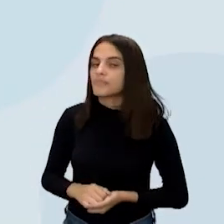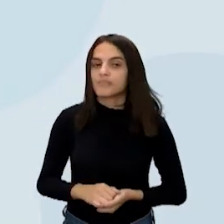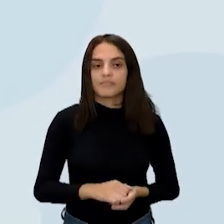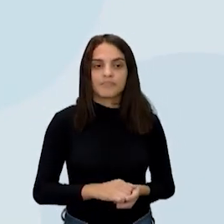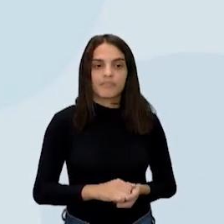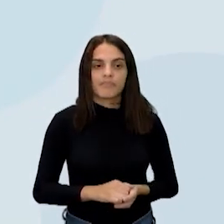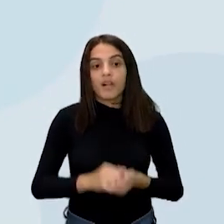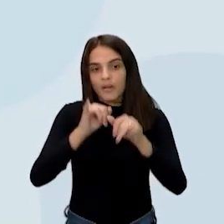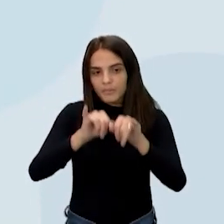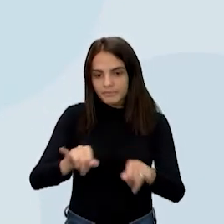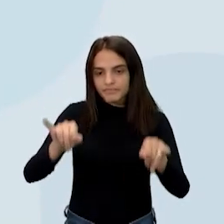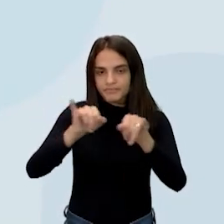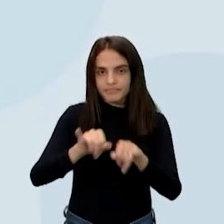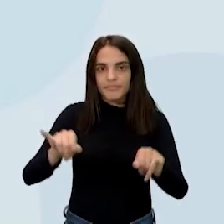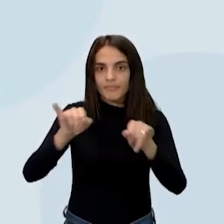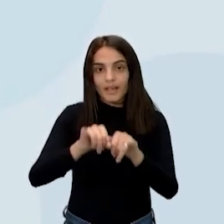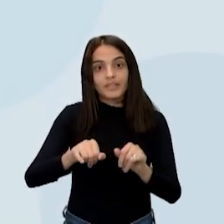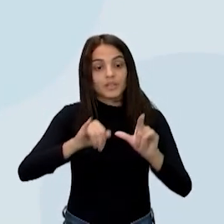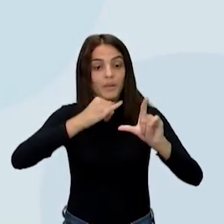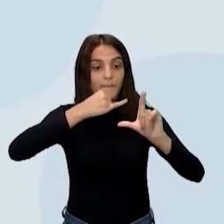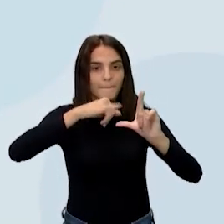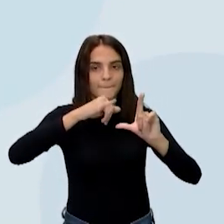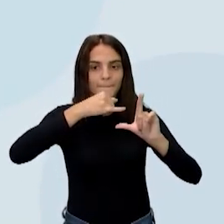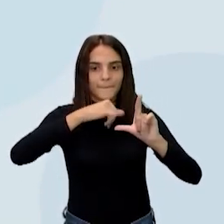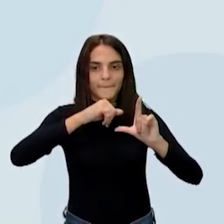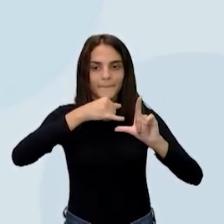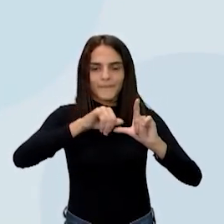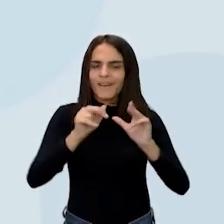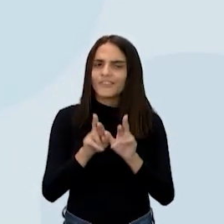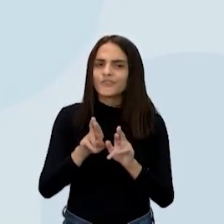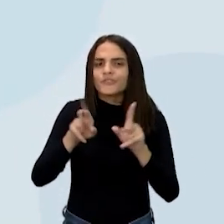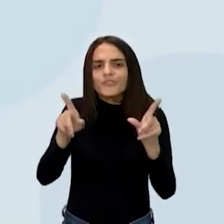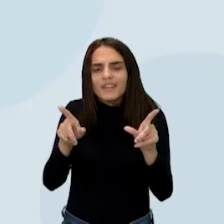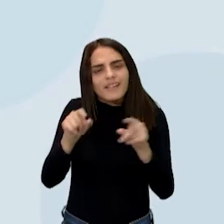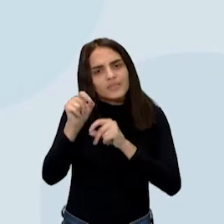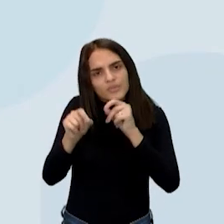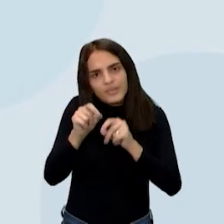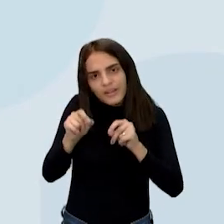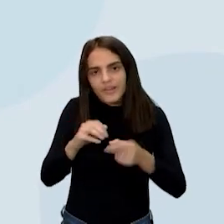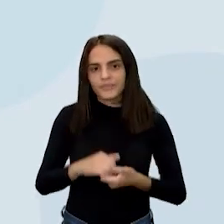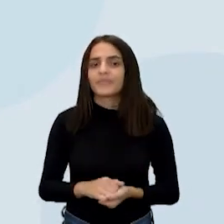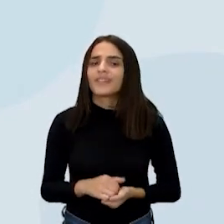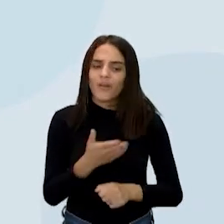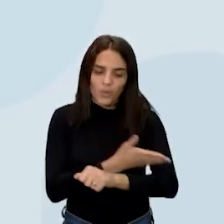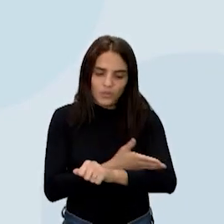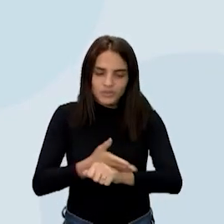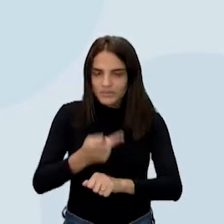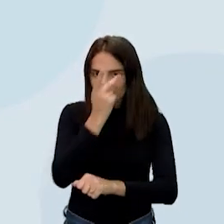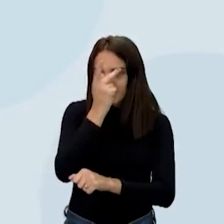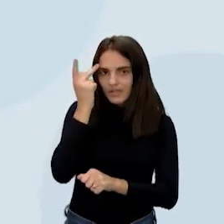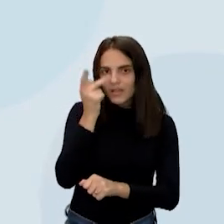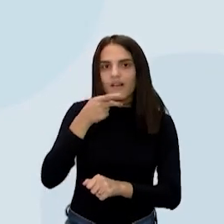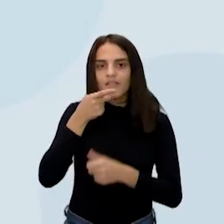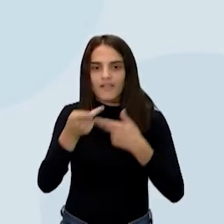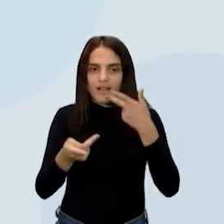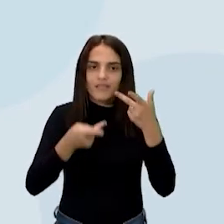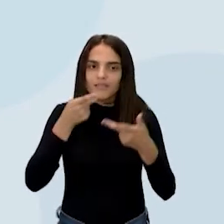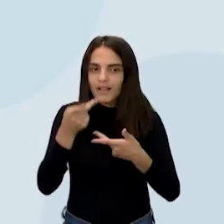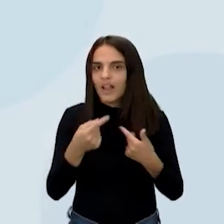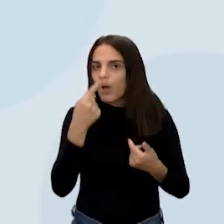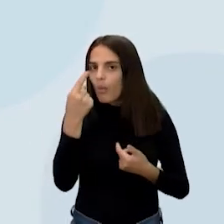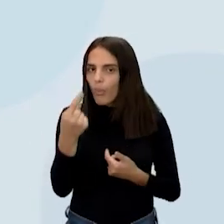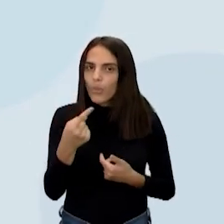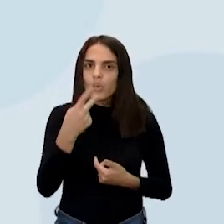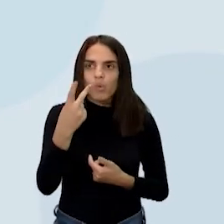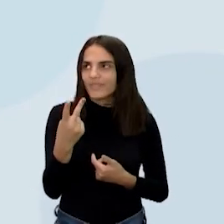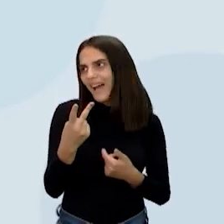e propaganda, né? É muito comum, no senso comum, aí as pessoas falarem um ou outro e achar que está falando a mesma